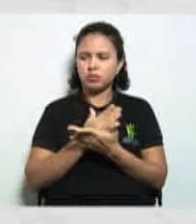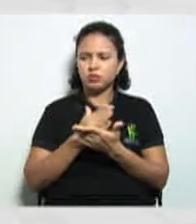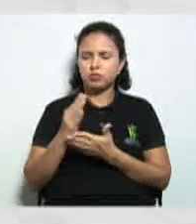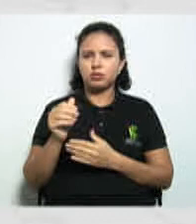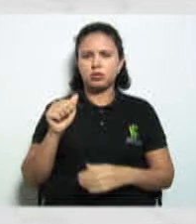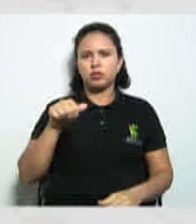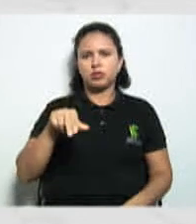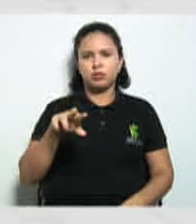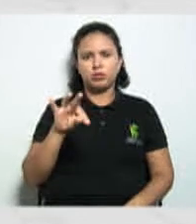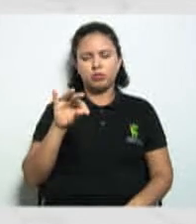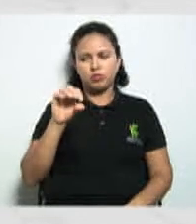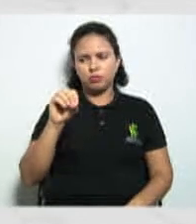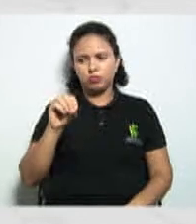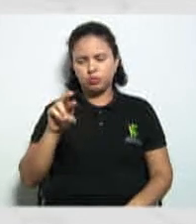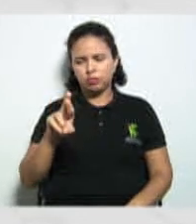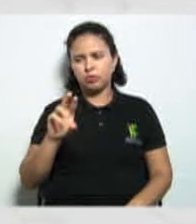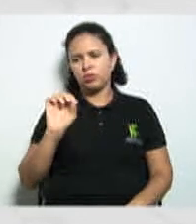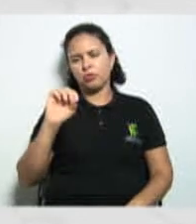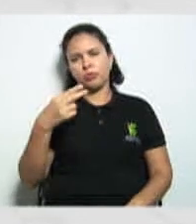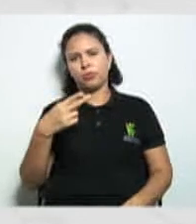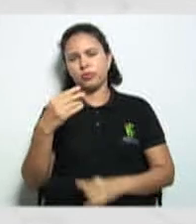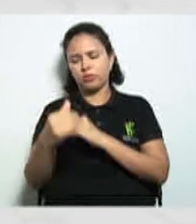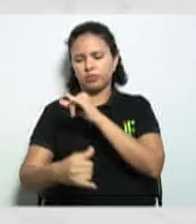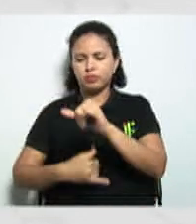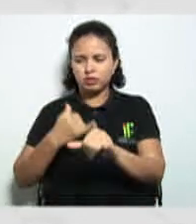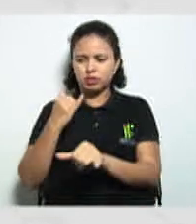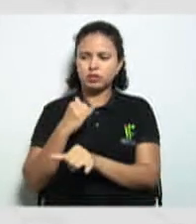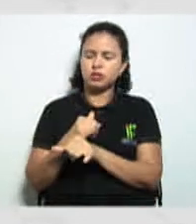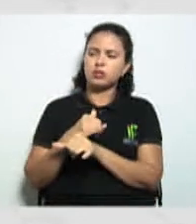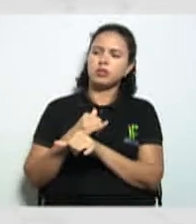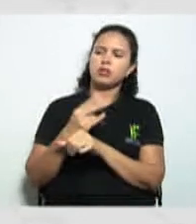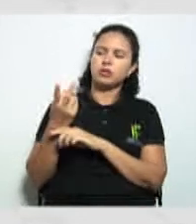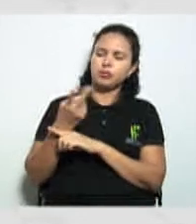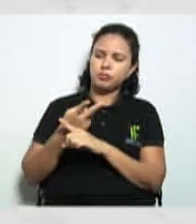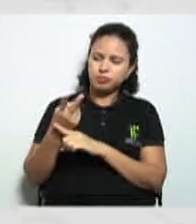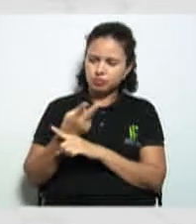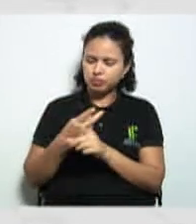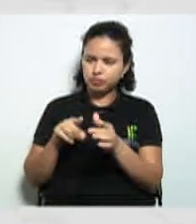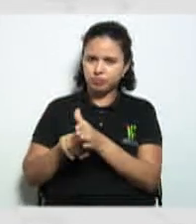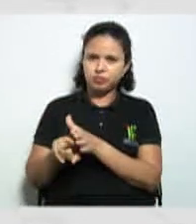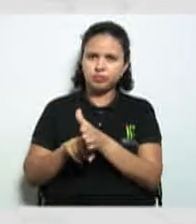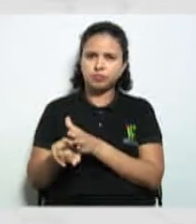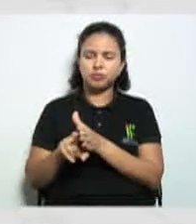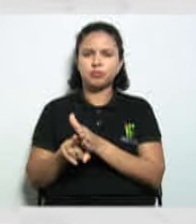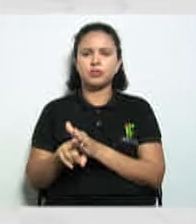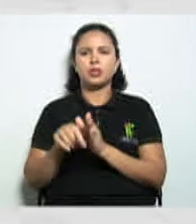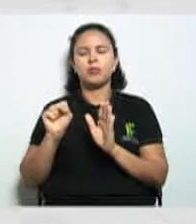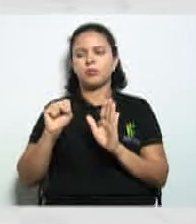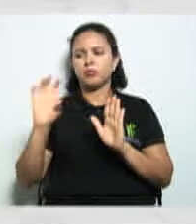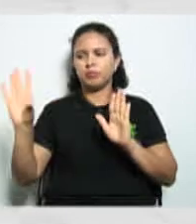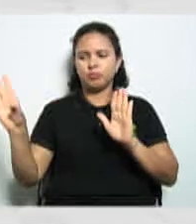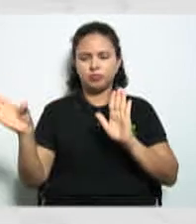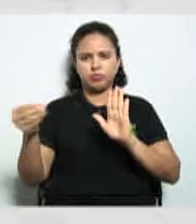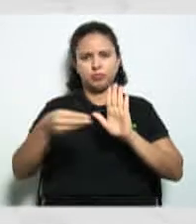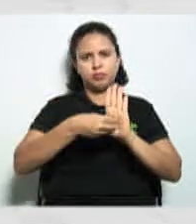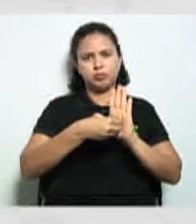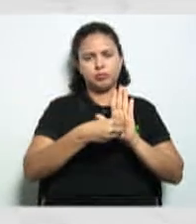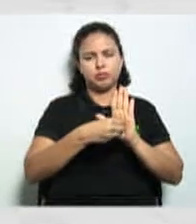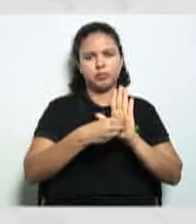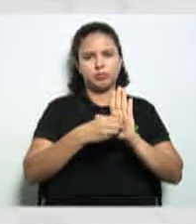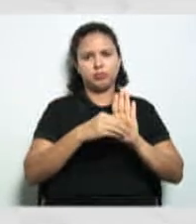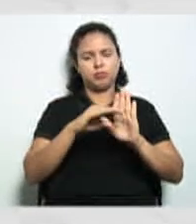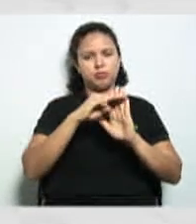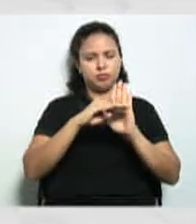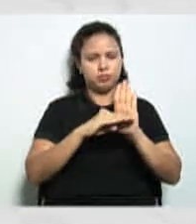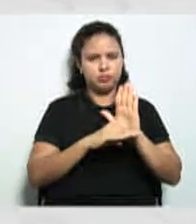gente acessou algum site para ver quais as cooperativas que tem na nossa região, essas fontes têm que estar em uma lista de